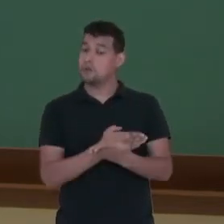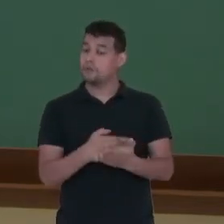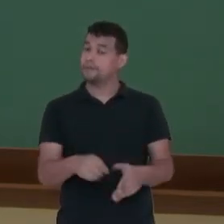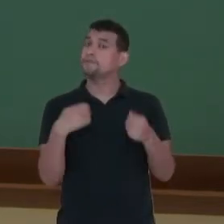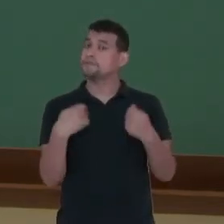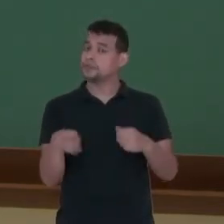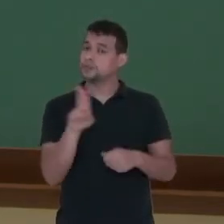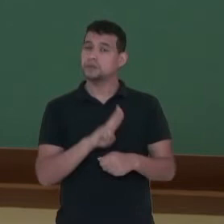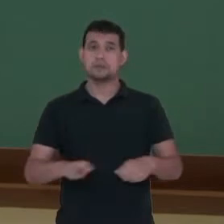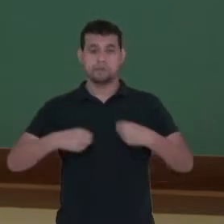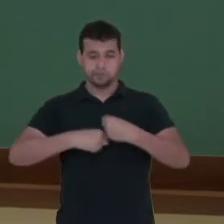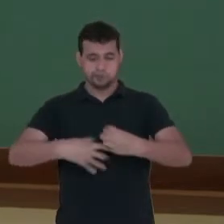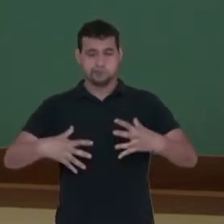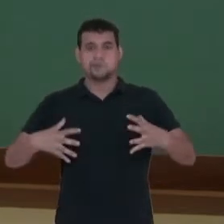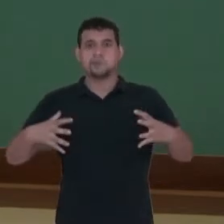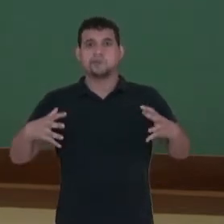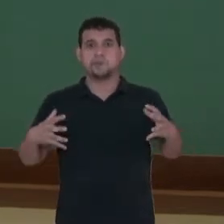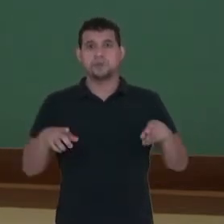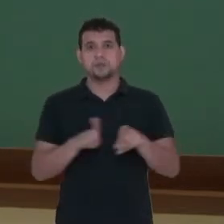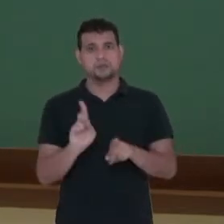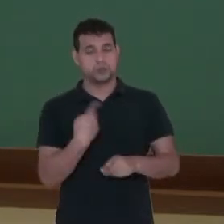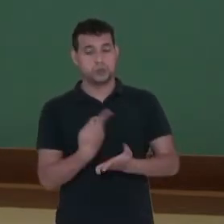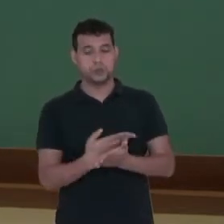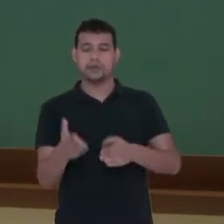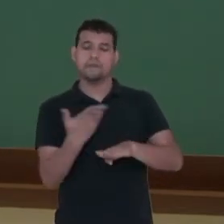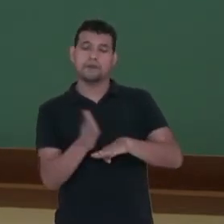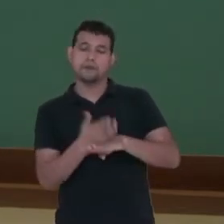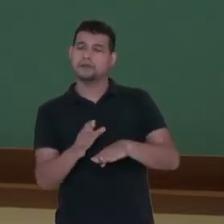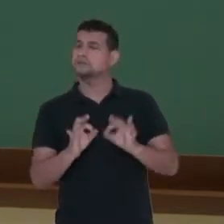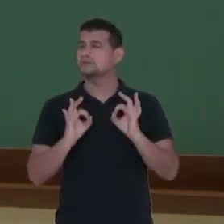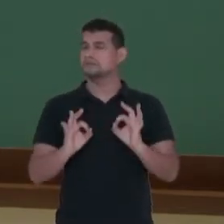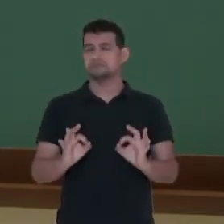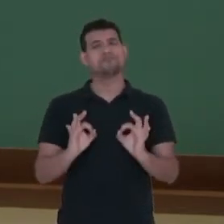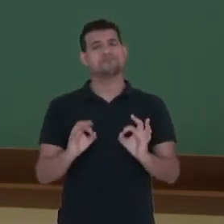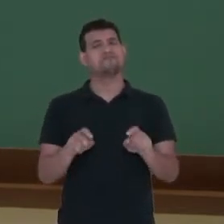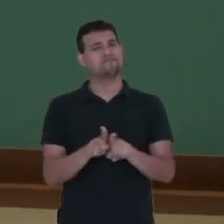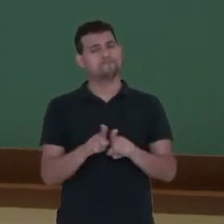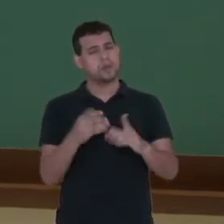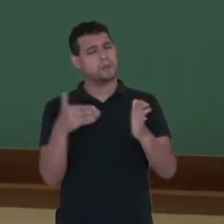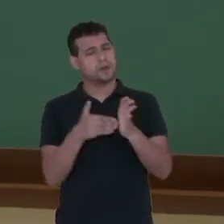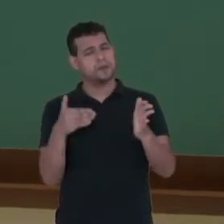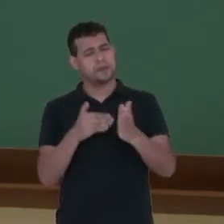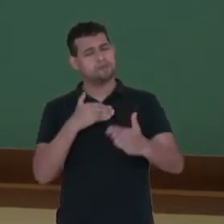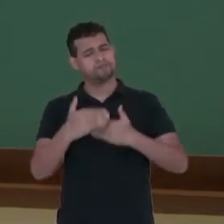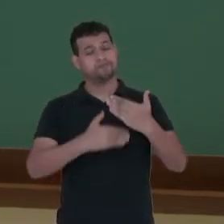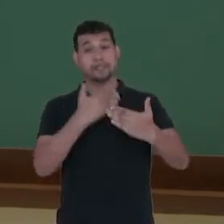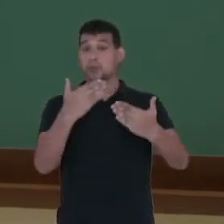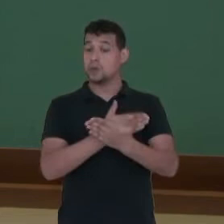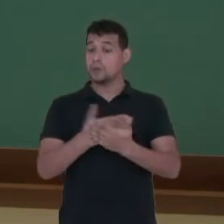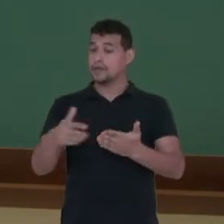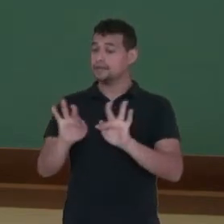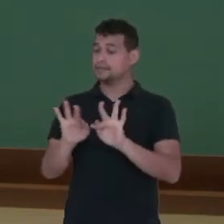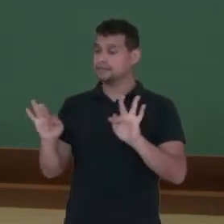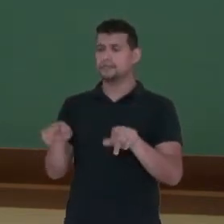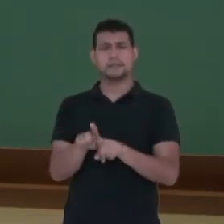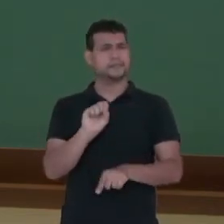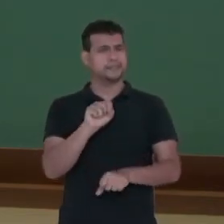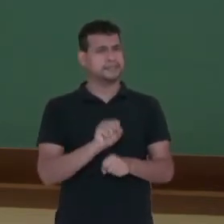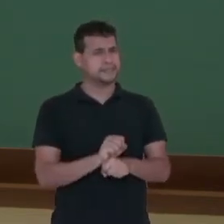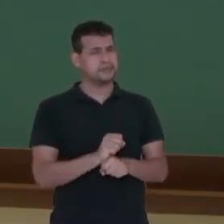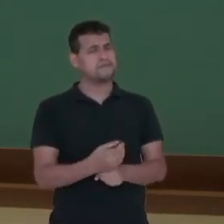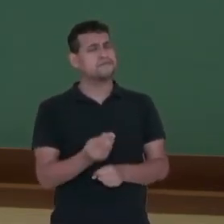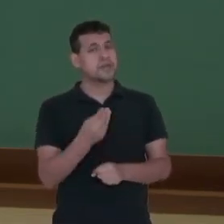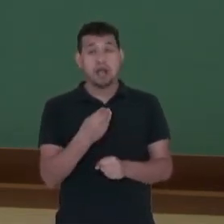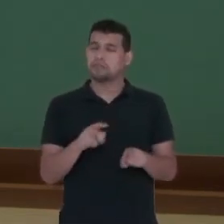é bom que nós começamos o treinamento com obstáculos bem simples, né? Baixos,